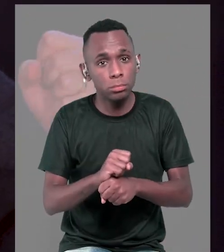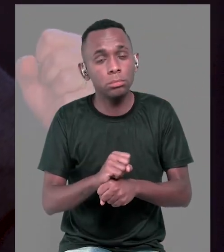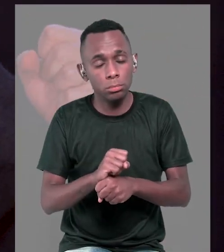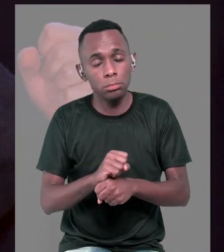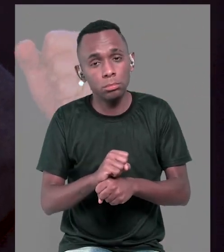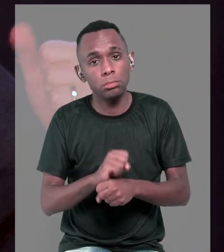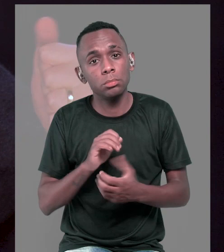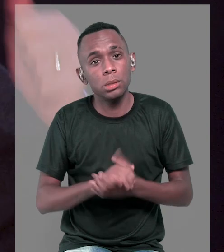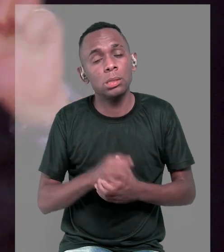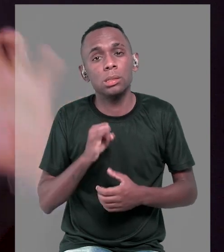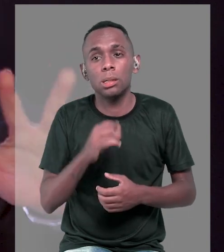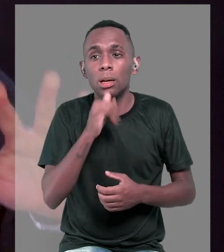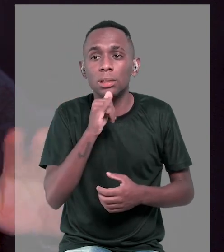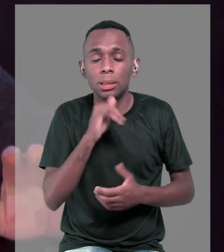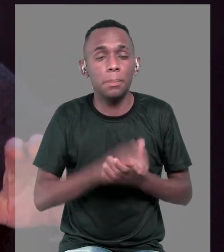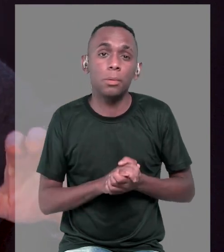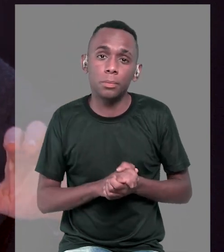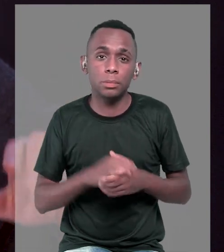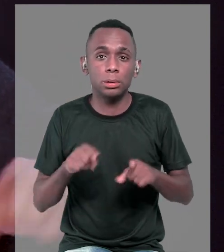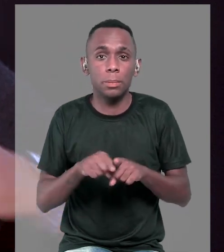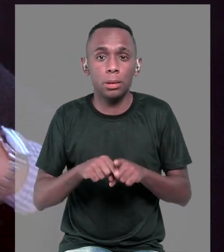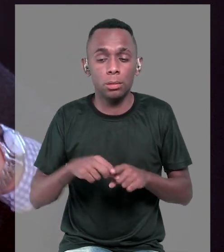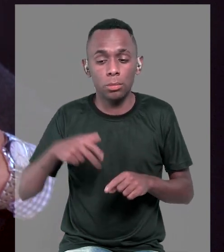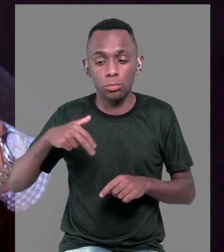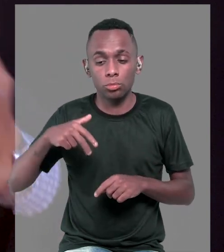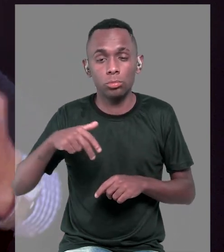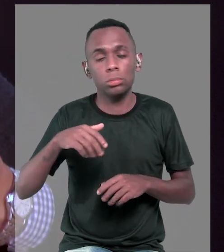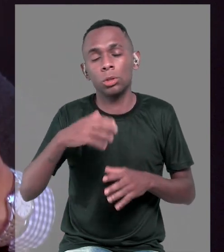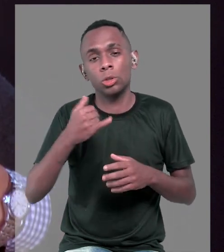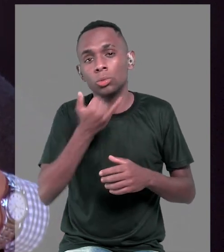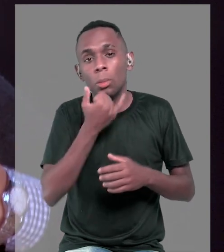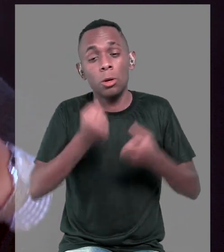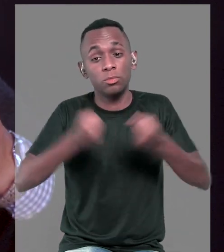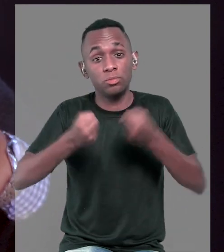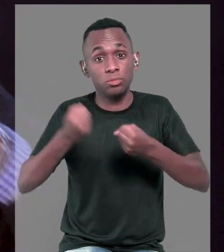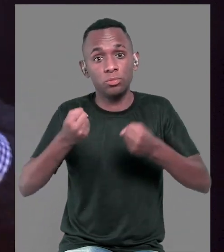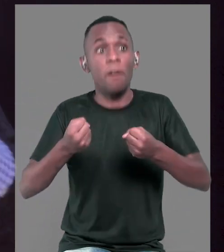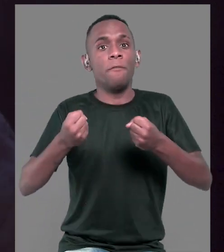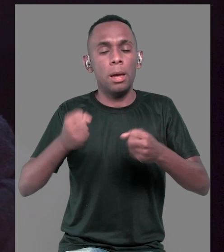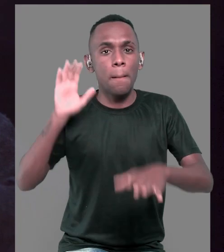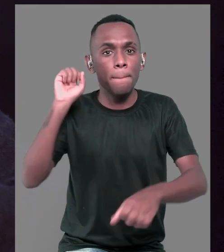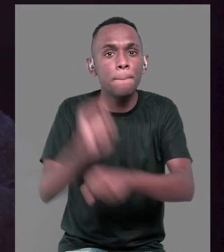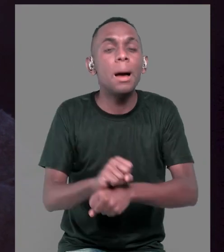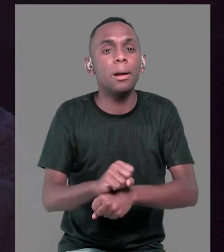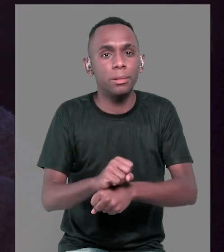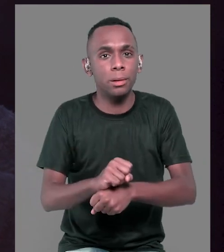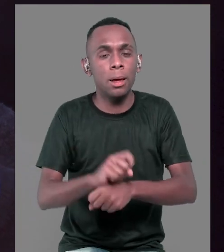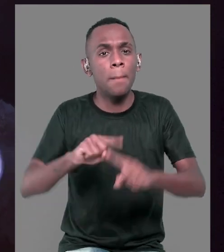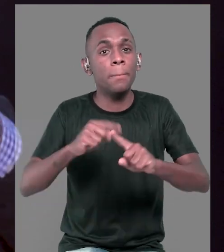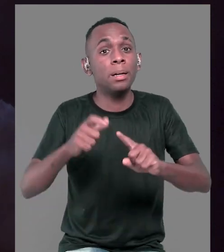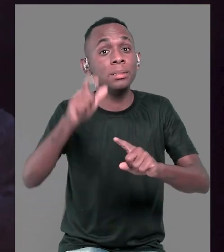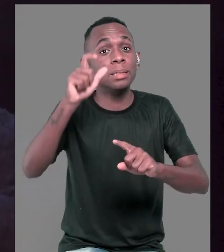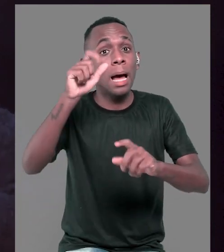andando, você vê uma coisa, você pisa no freio. Quem decide como frear é a máquina. Se